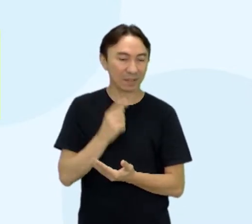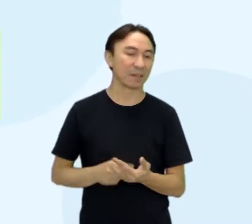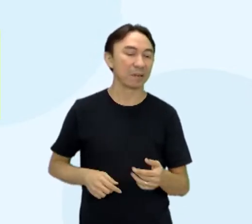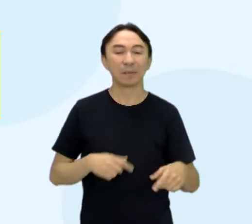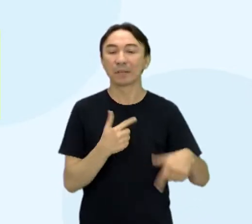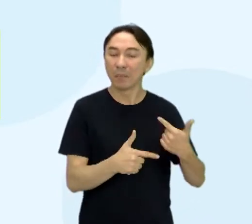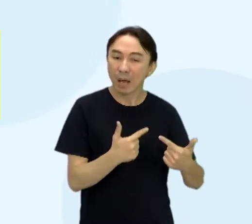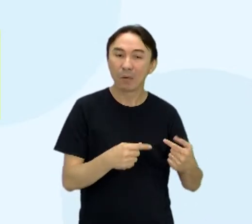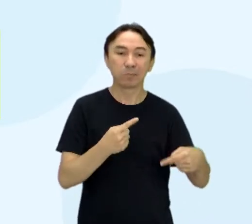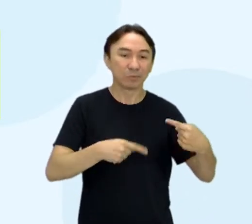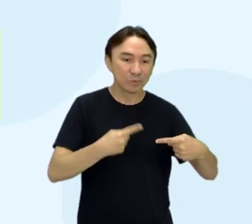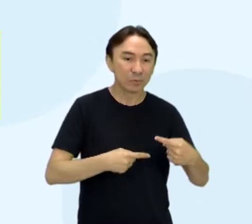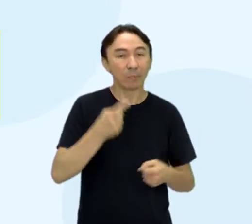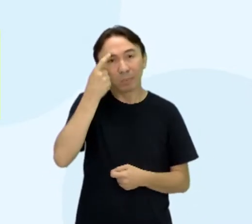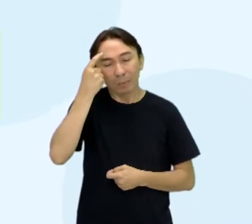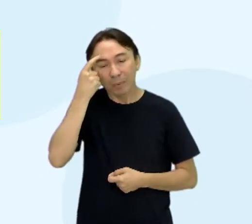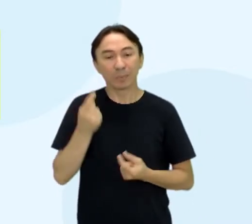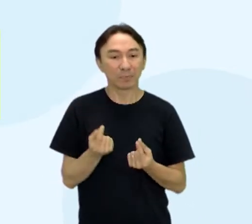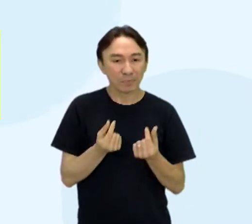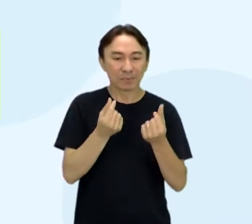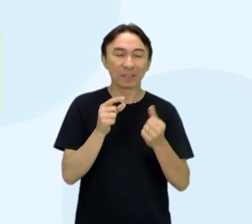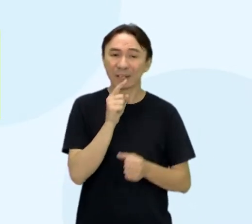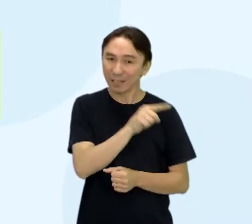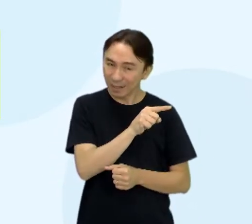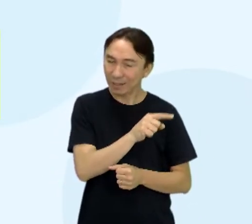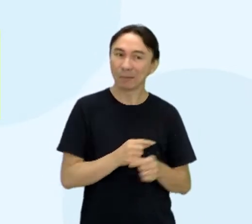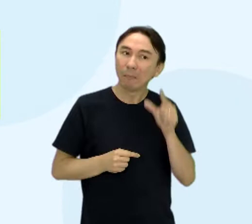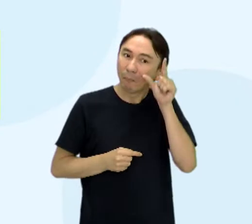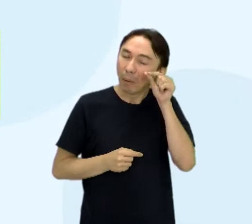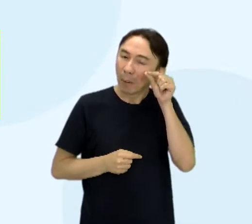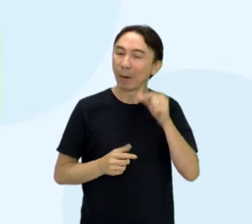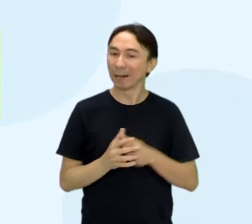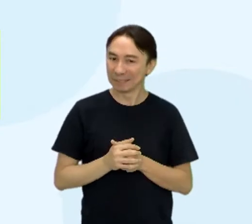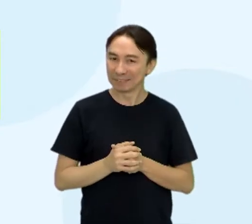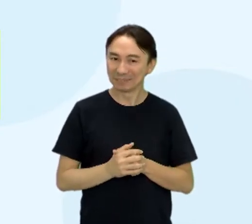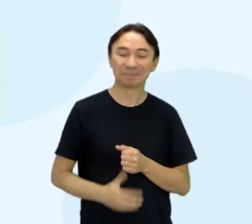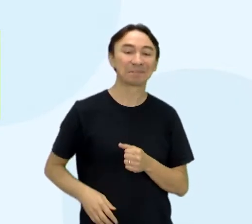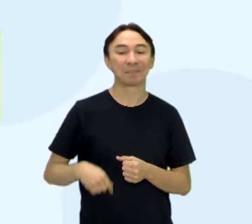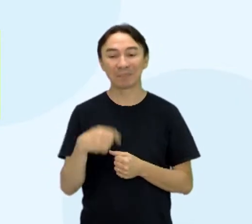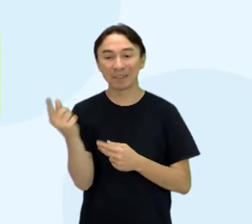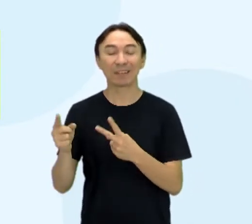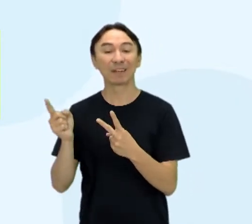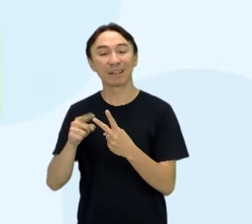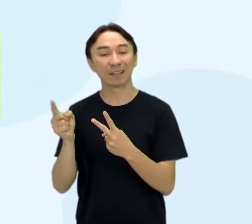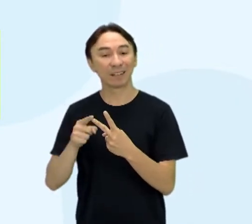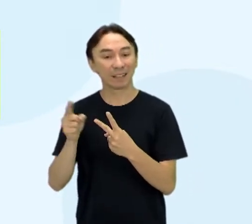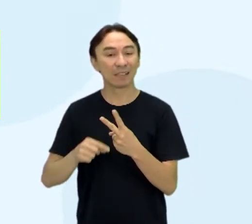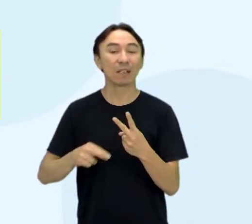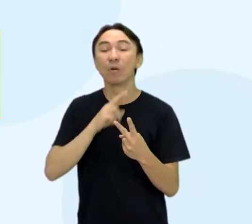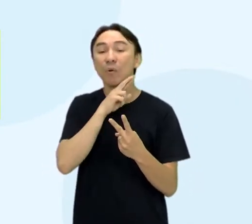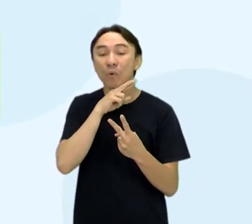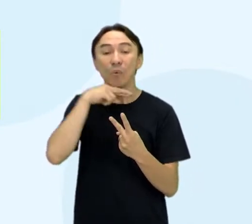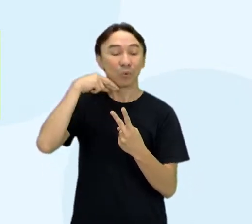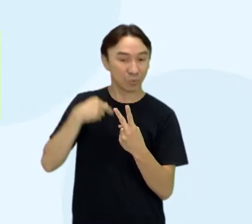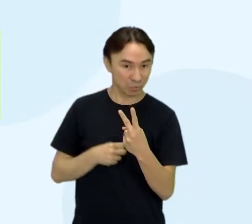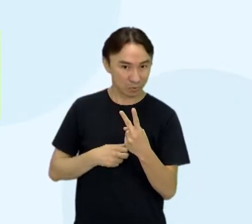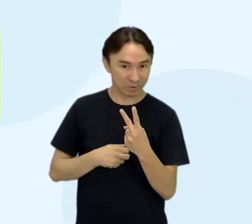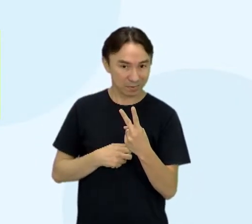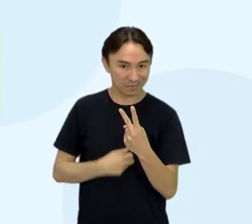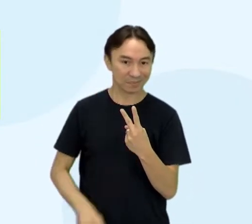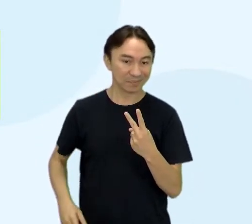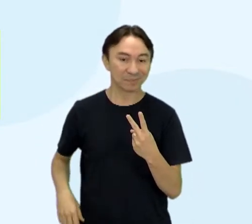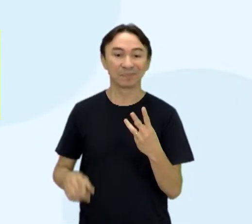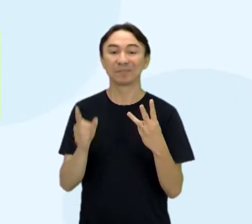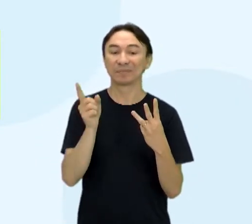e pensamento econômico a cargo do professor Guerreiro, demografia, investigação das populações humanas, aí com o professor Russo,